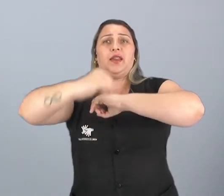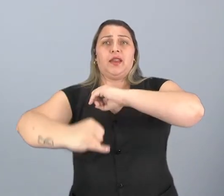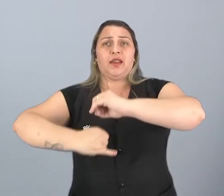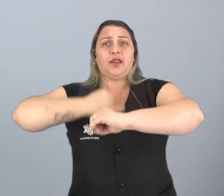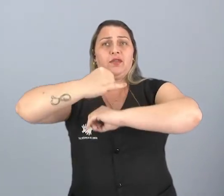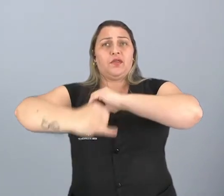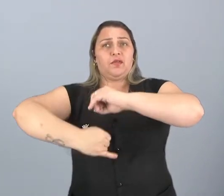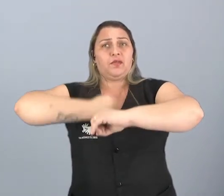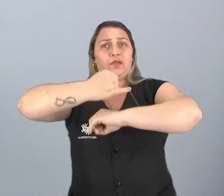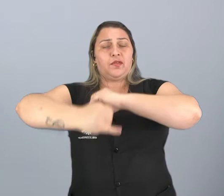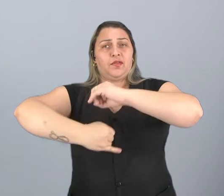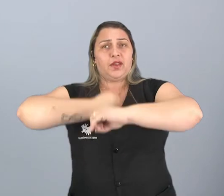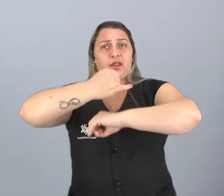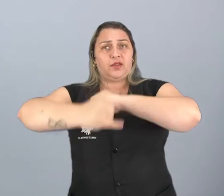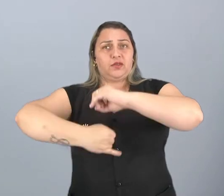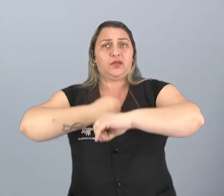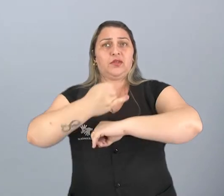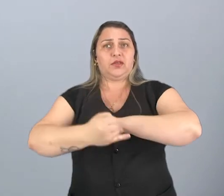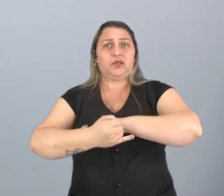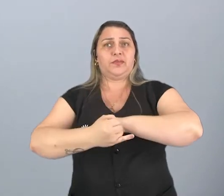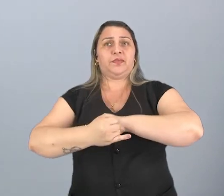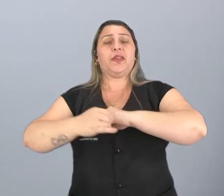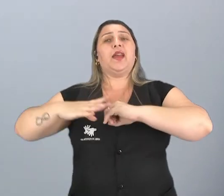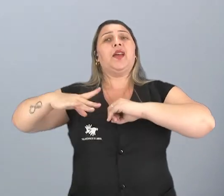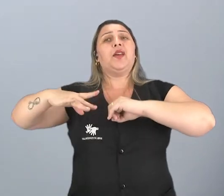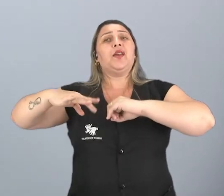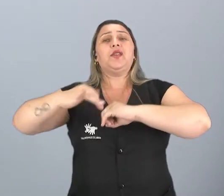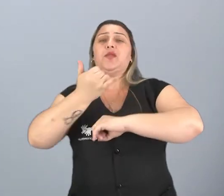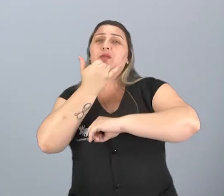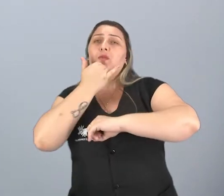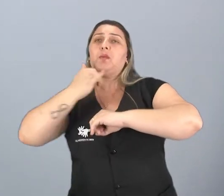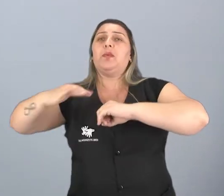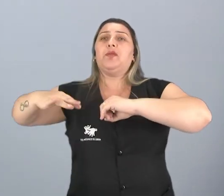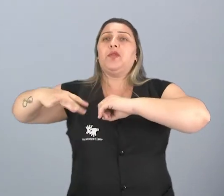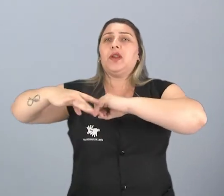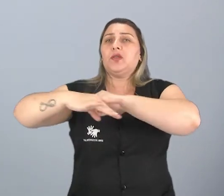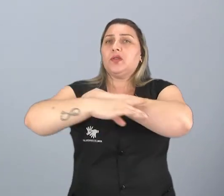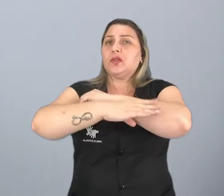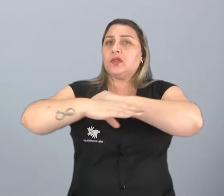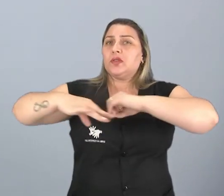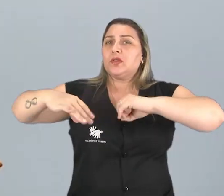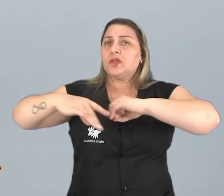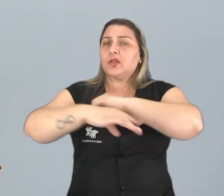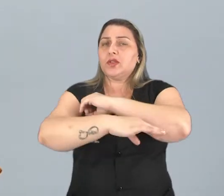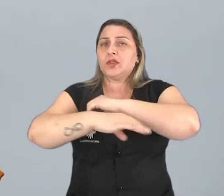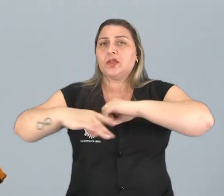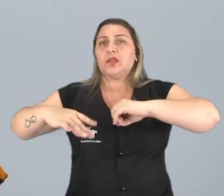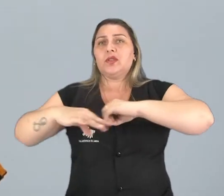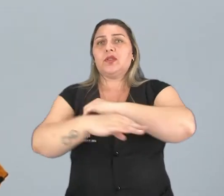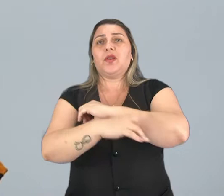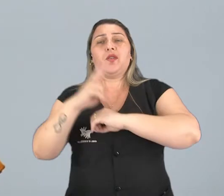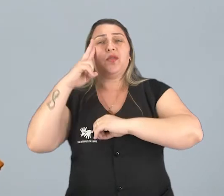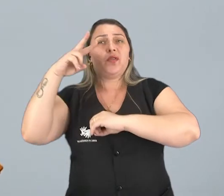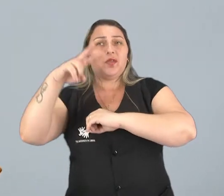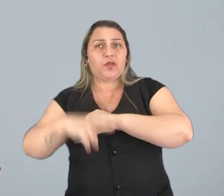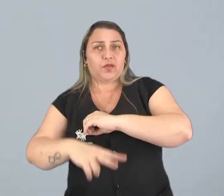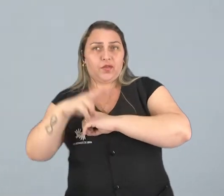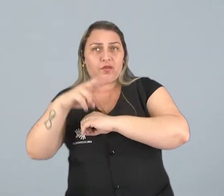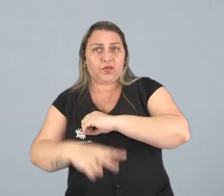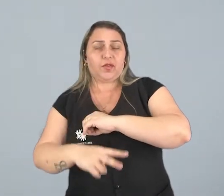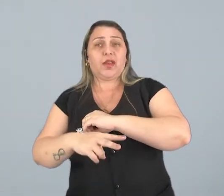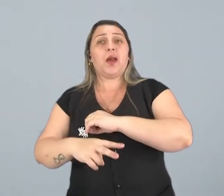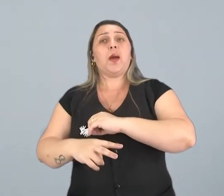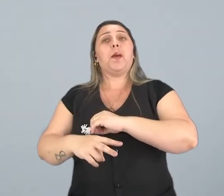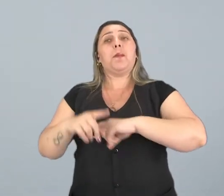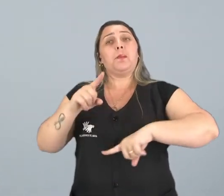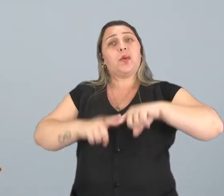grande quantidade de uma substância chamada fosfina, que ela está relacionada com processos